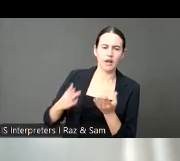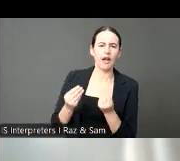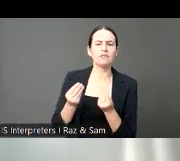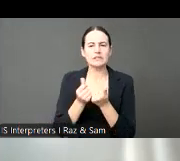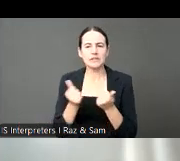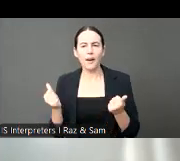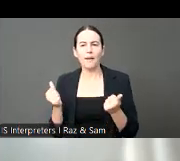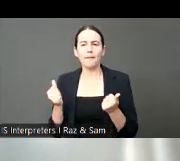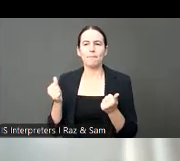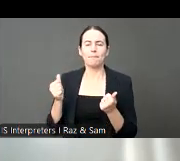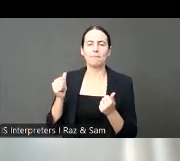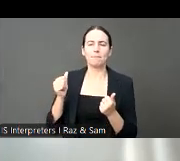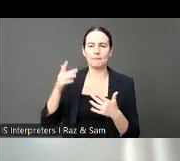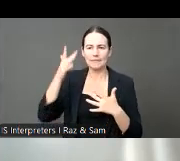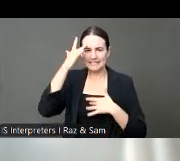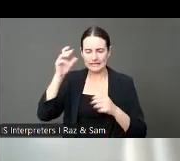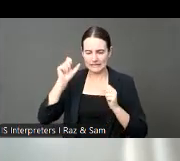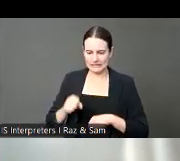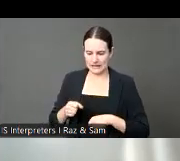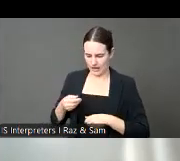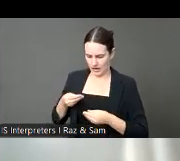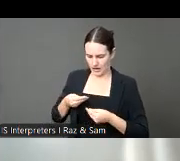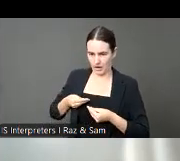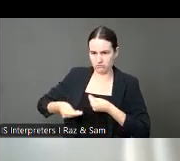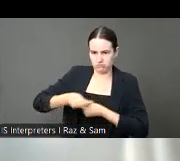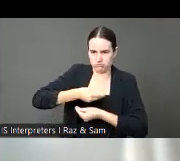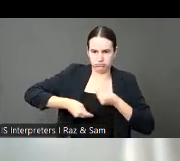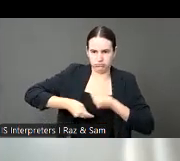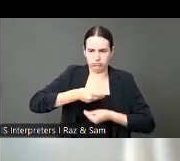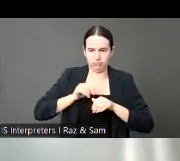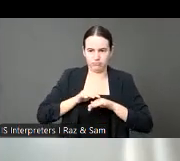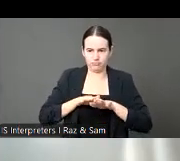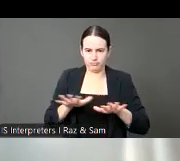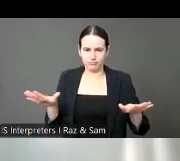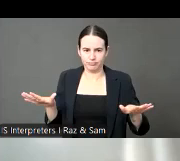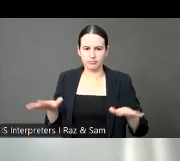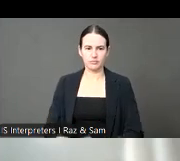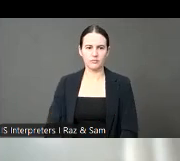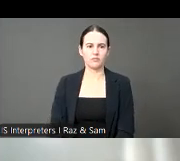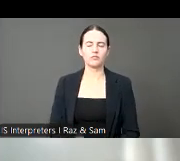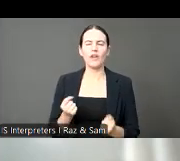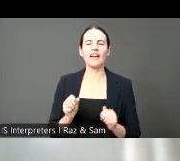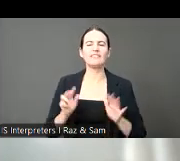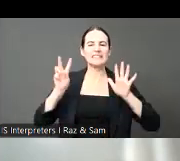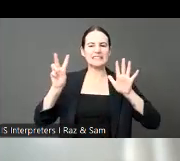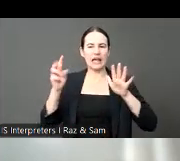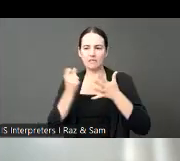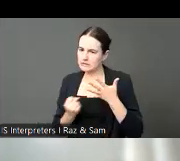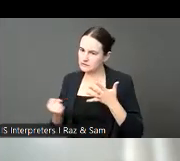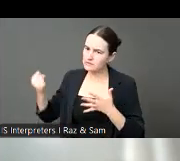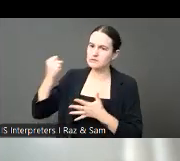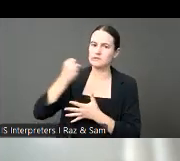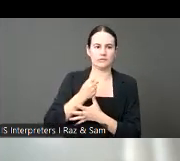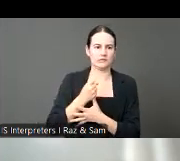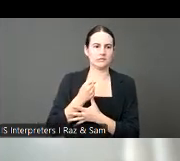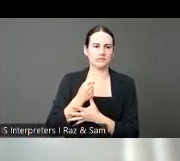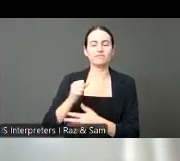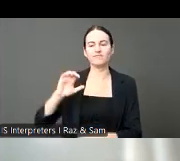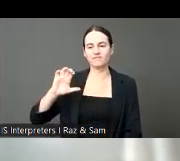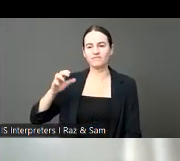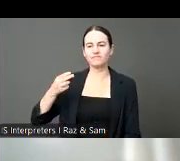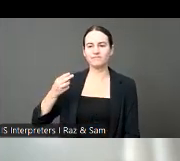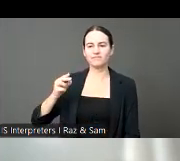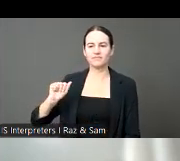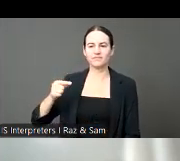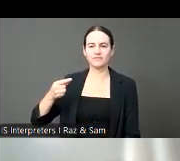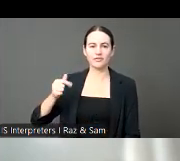7 nós focamos na eliminação como problema de saúde pública: a doença de Chagas, a esquistossomose, a filariose linfática, a geoemintíase, a